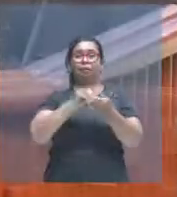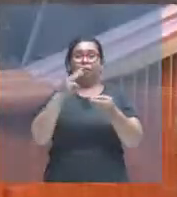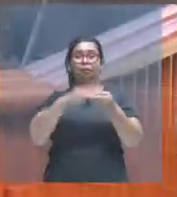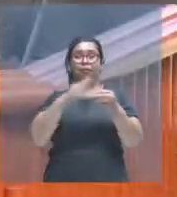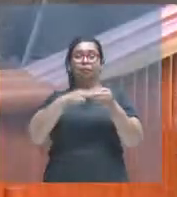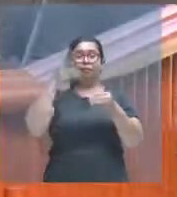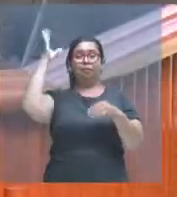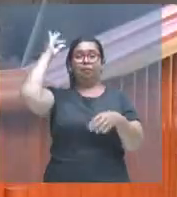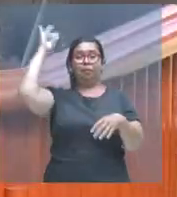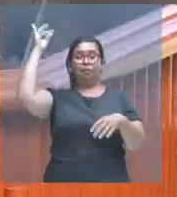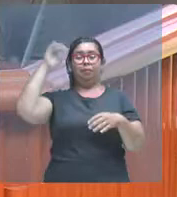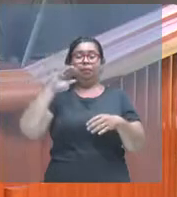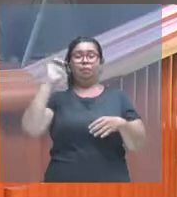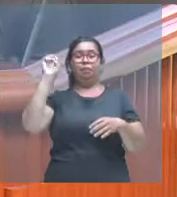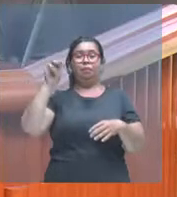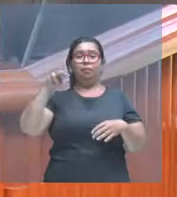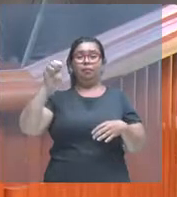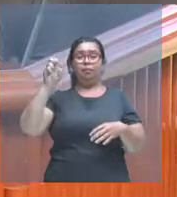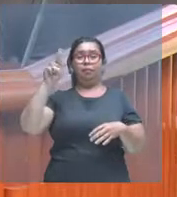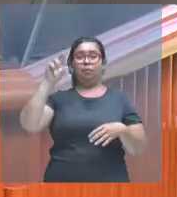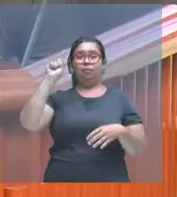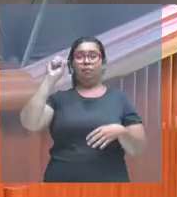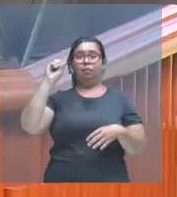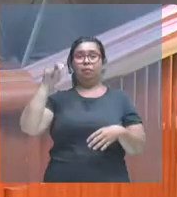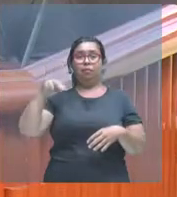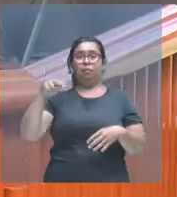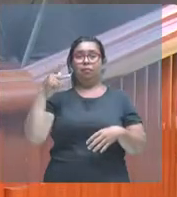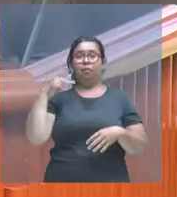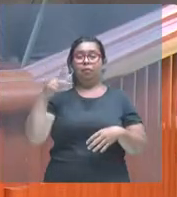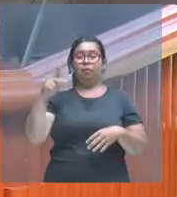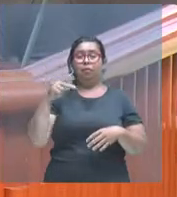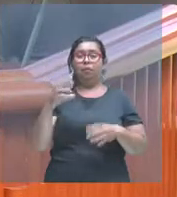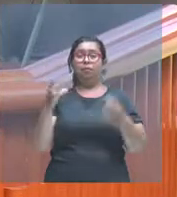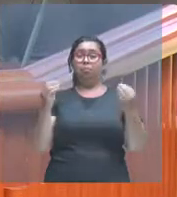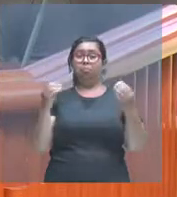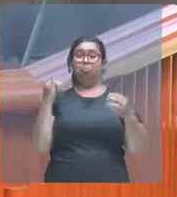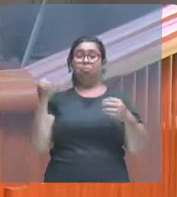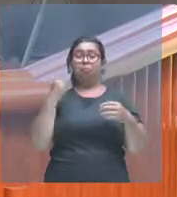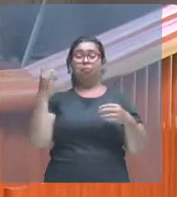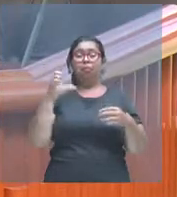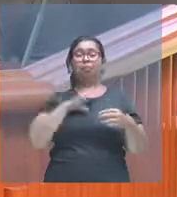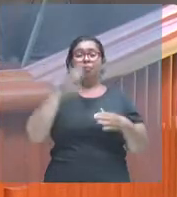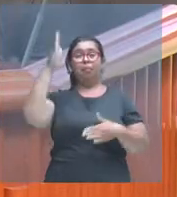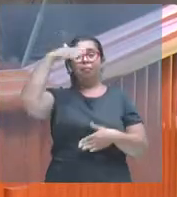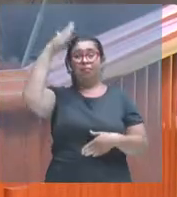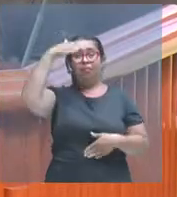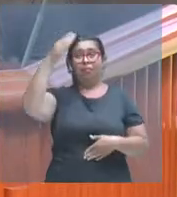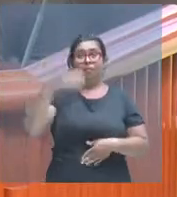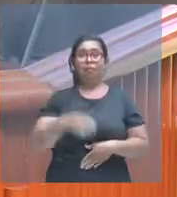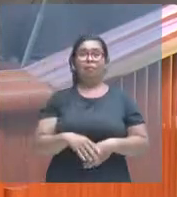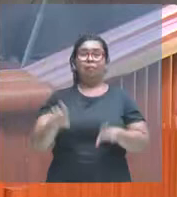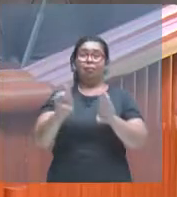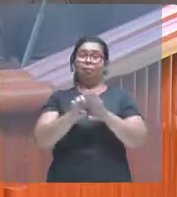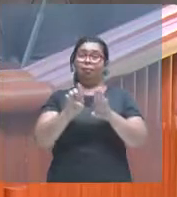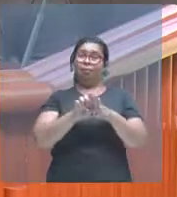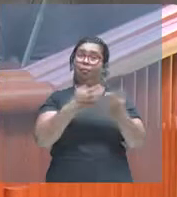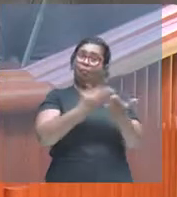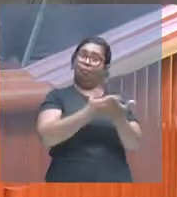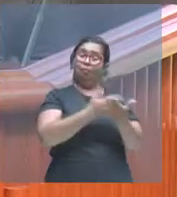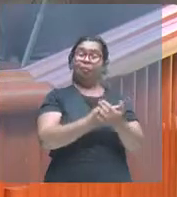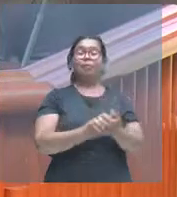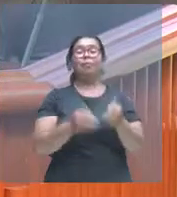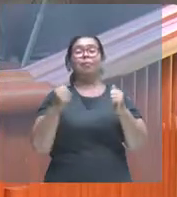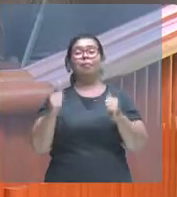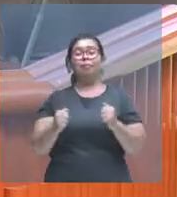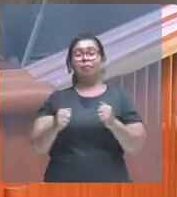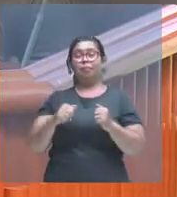Cultura, Emerson Gonçalves, que foi privilegiado em ter nosso homenageado como aluno e poder transmitir